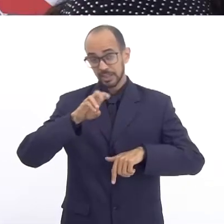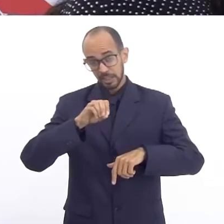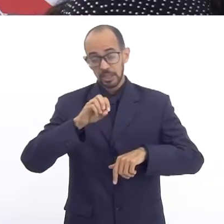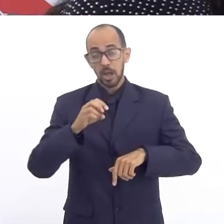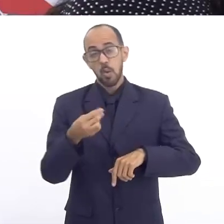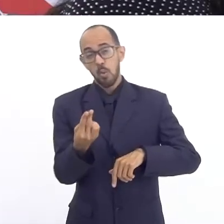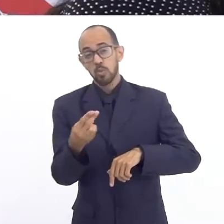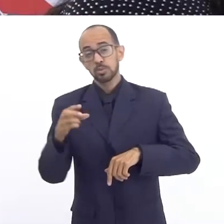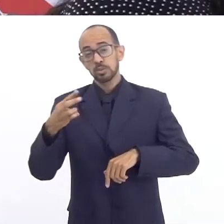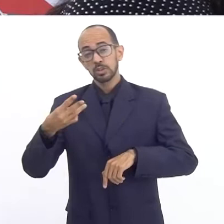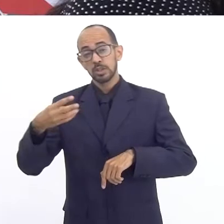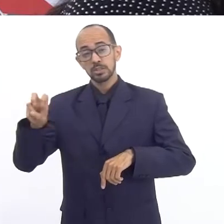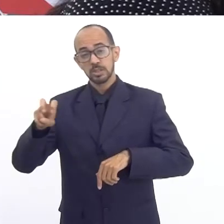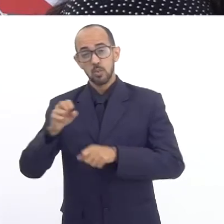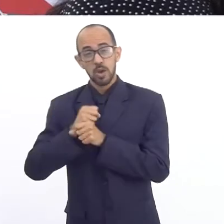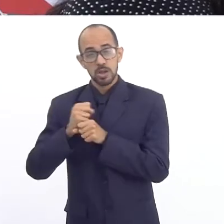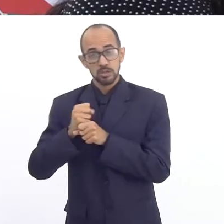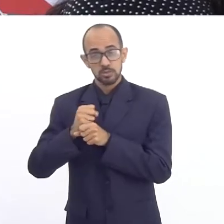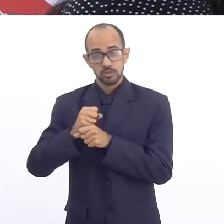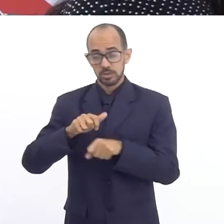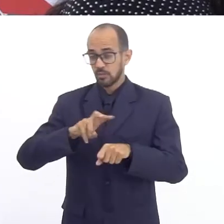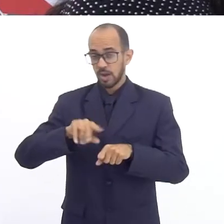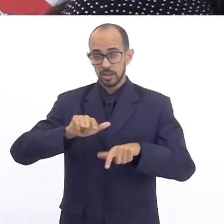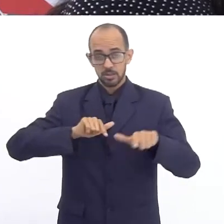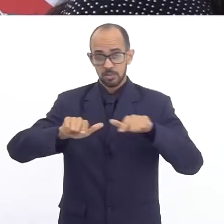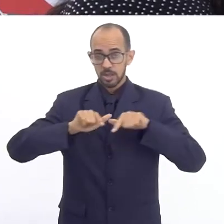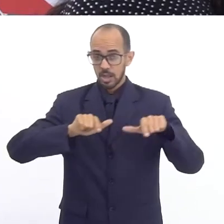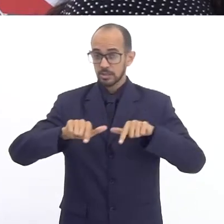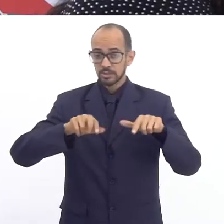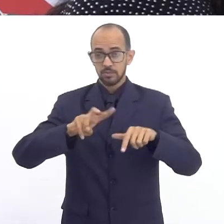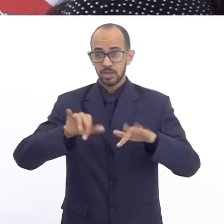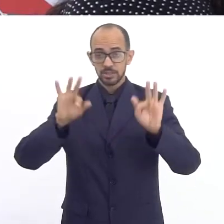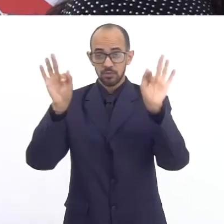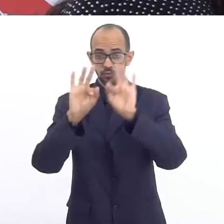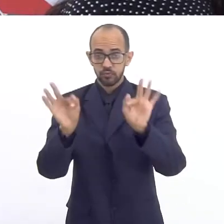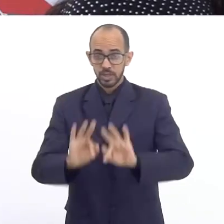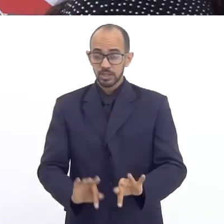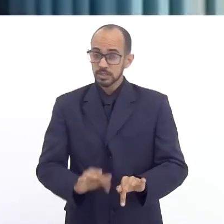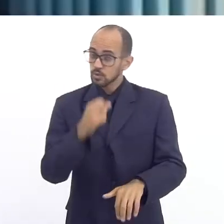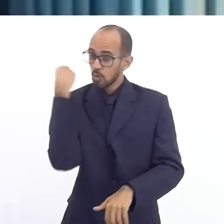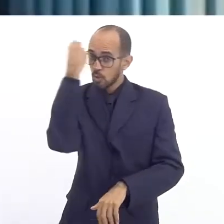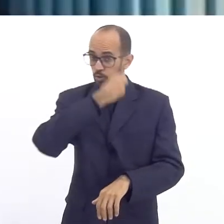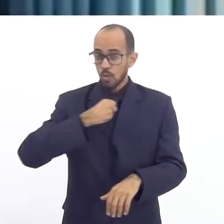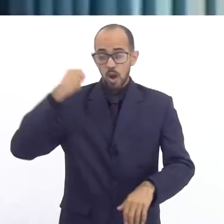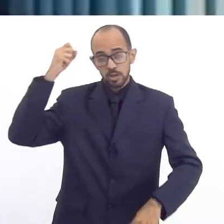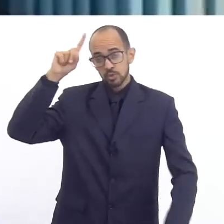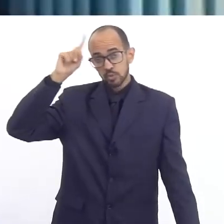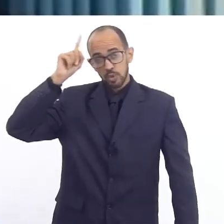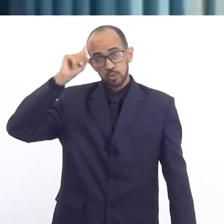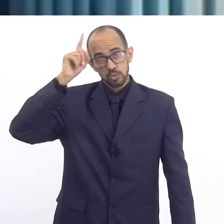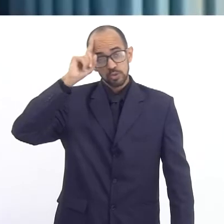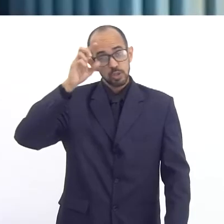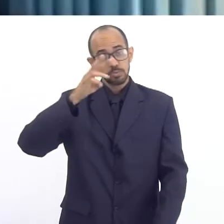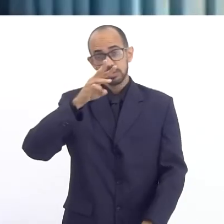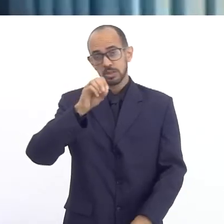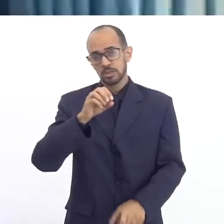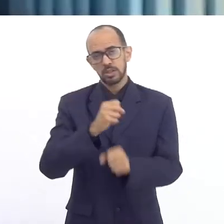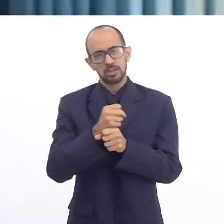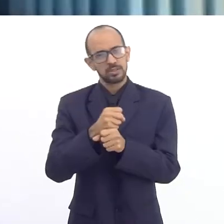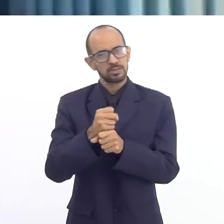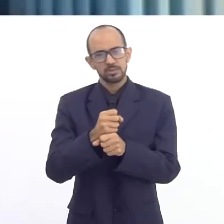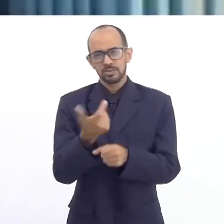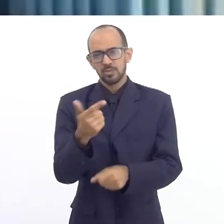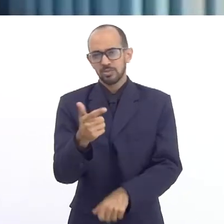anos, dependendo se é homem ou mulher, que você trabalha nessa profissão, que você vai ser feliz 8 horas por dia durante